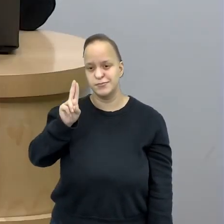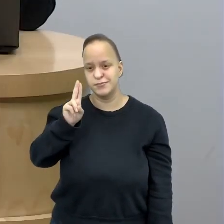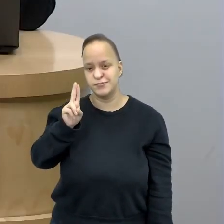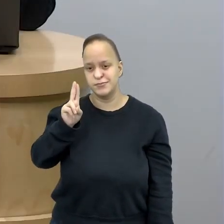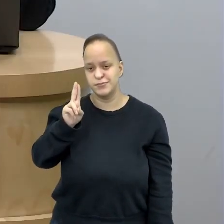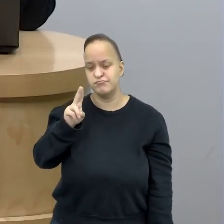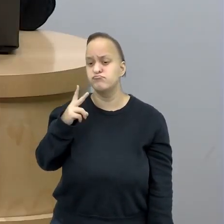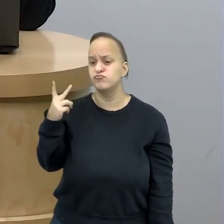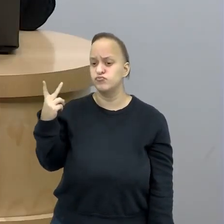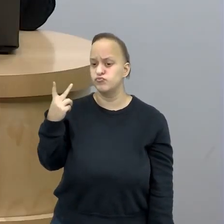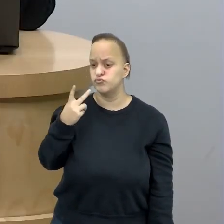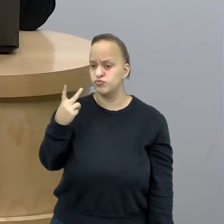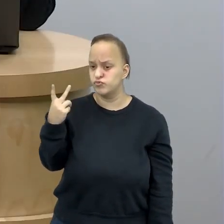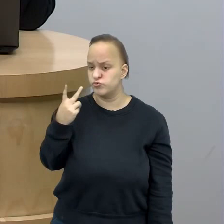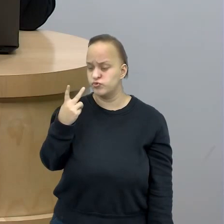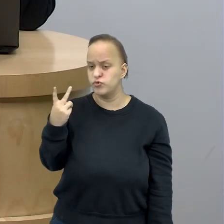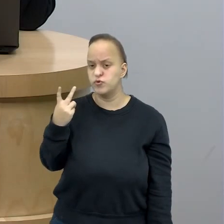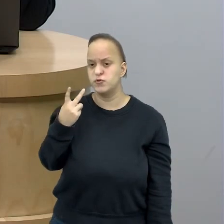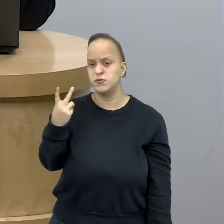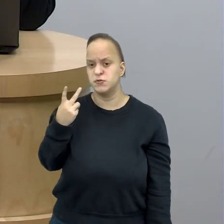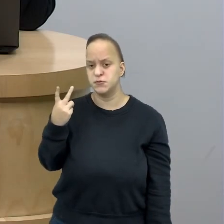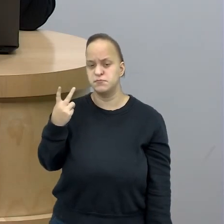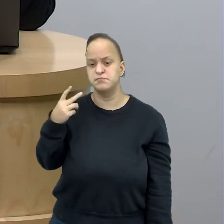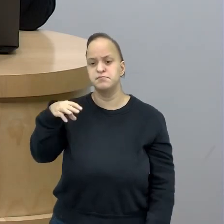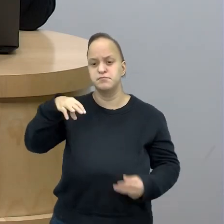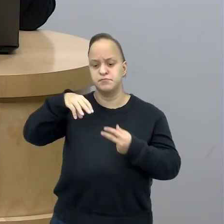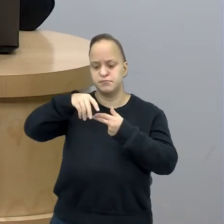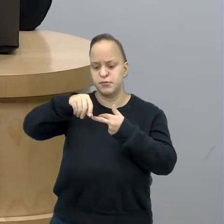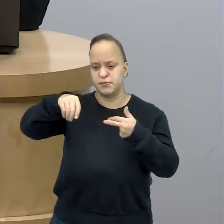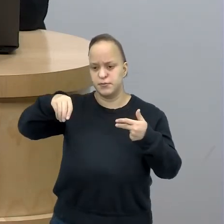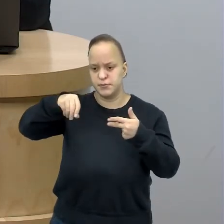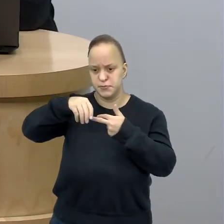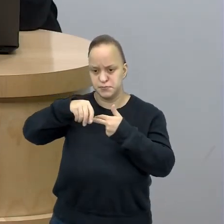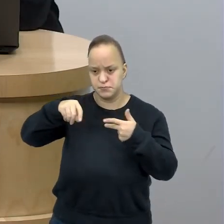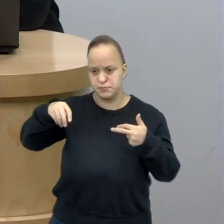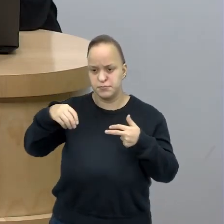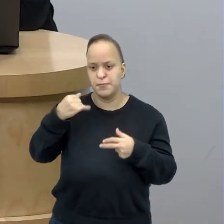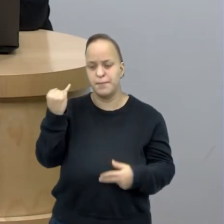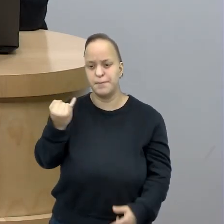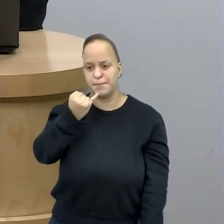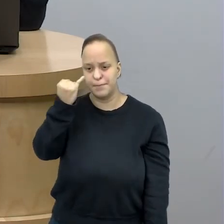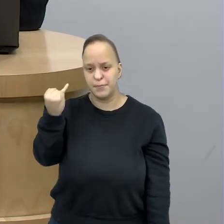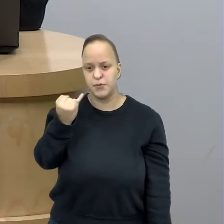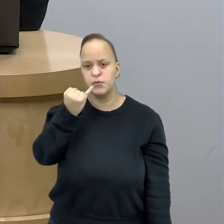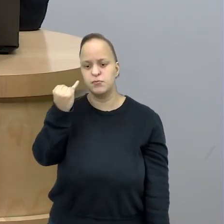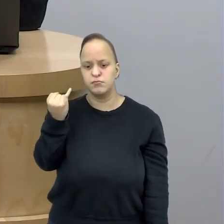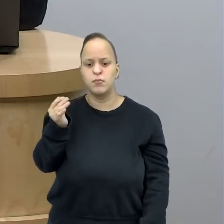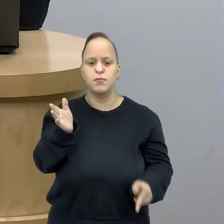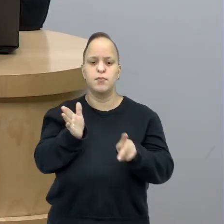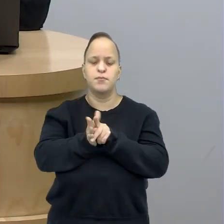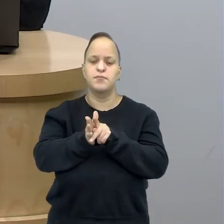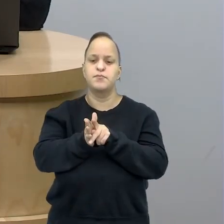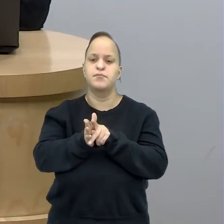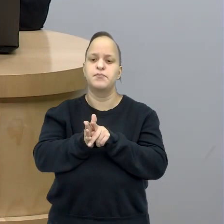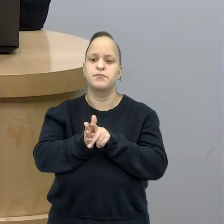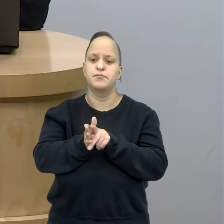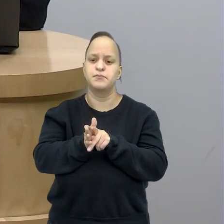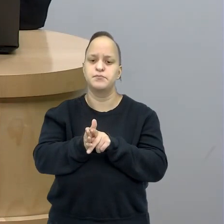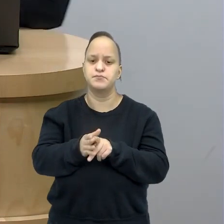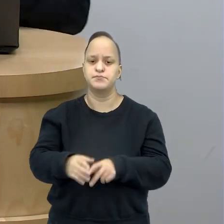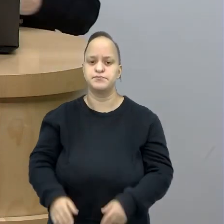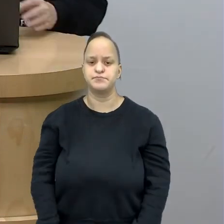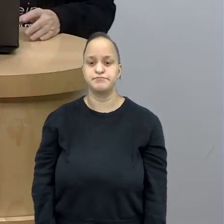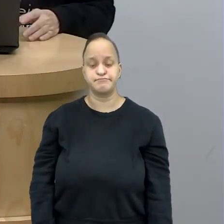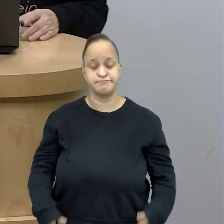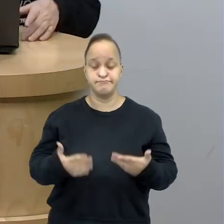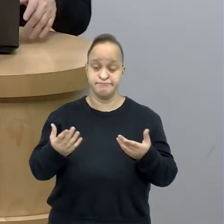dois importantes minerais, a columbita e a tantalita, né? Que vem daí o nióbio e o tantal.